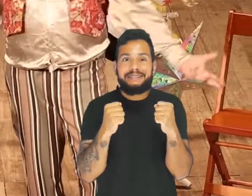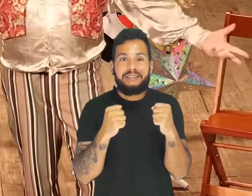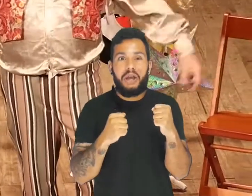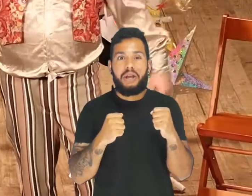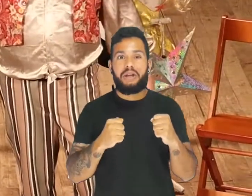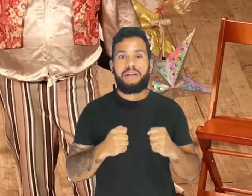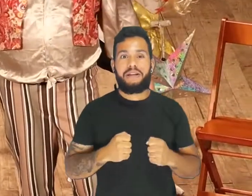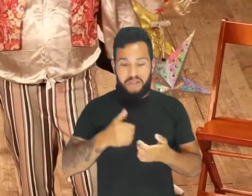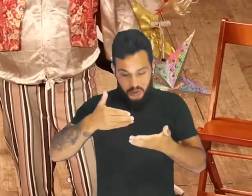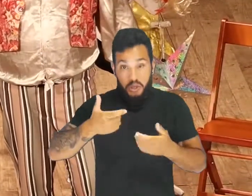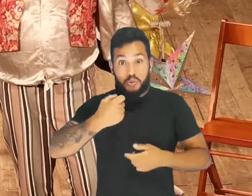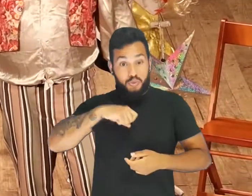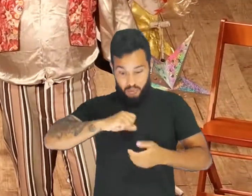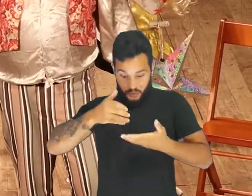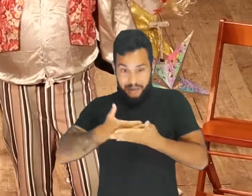Mico. Olha meu mico.